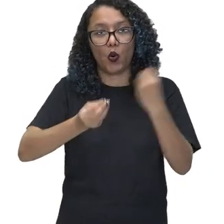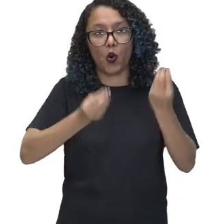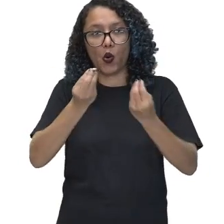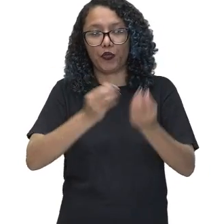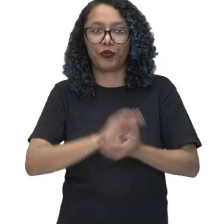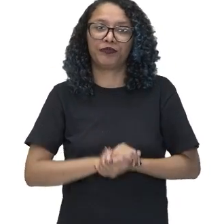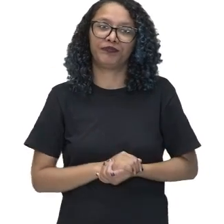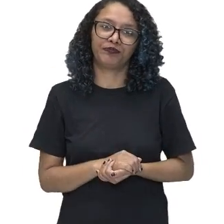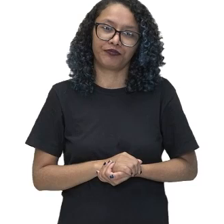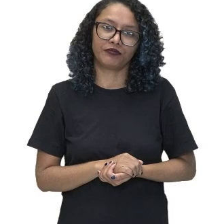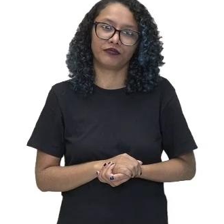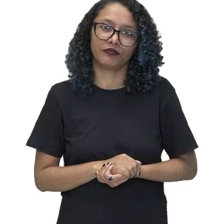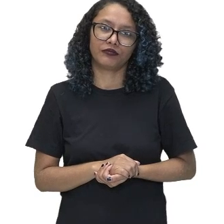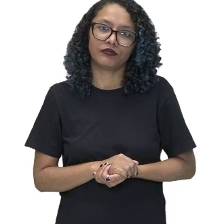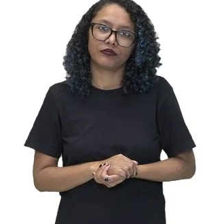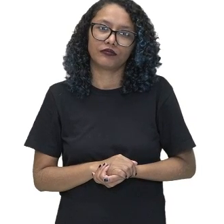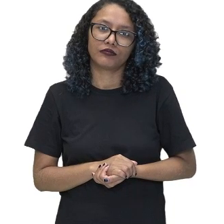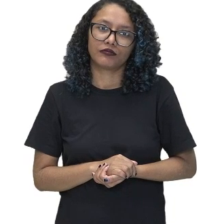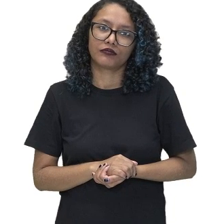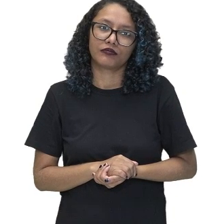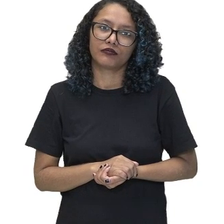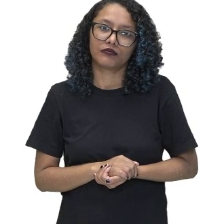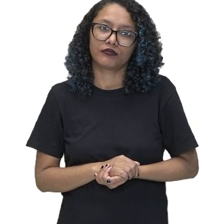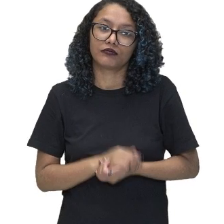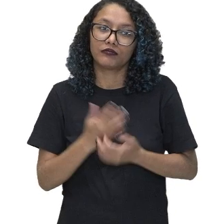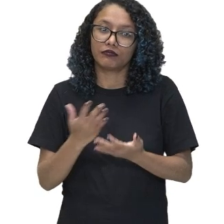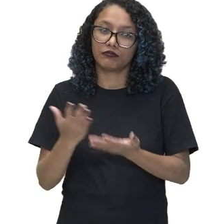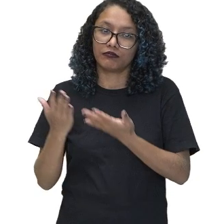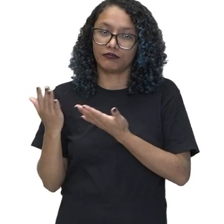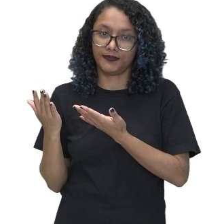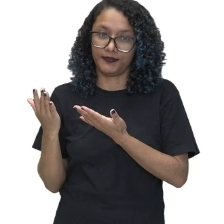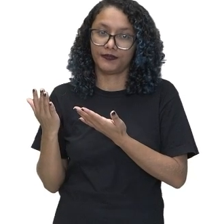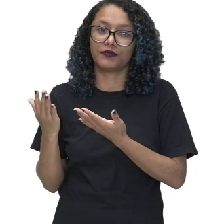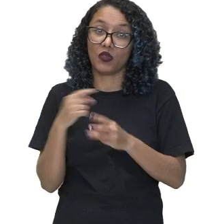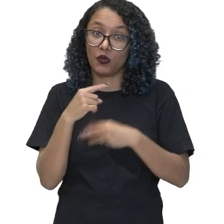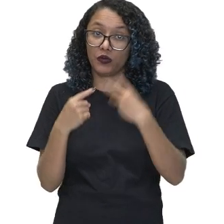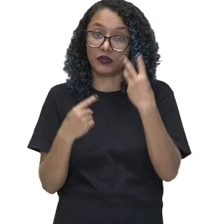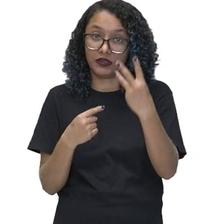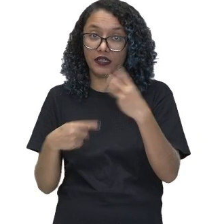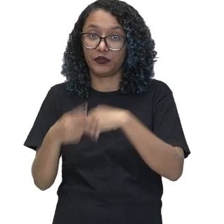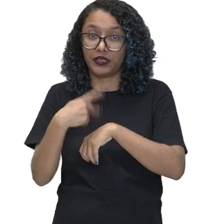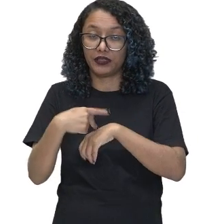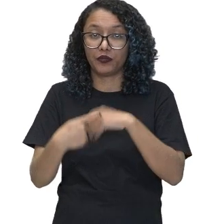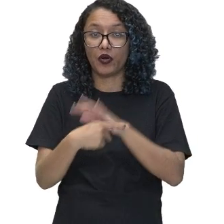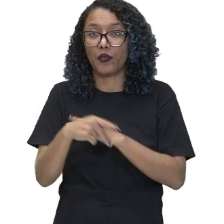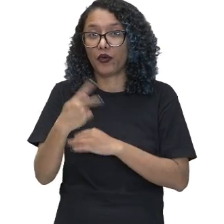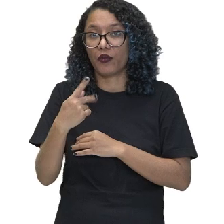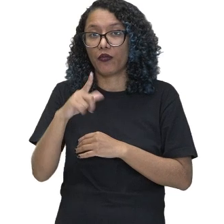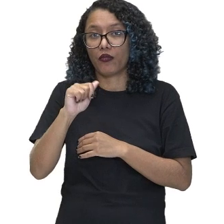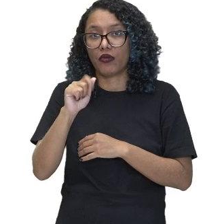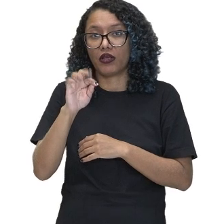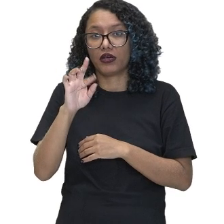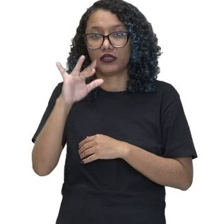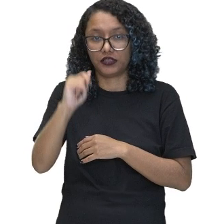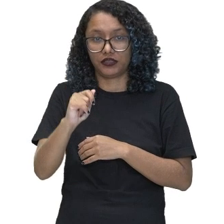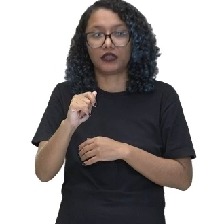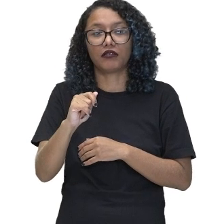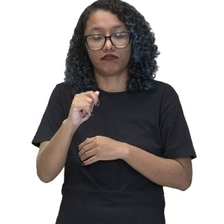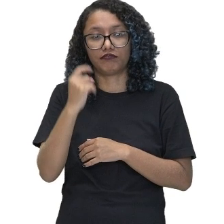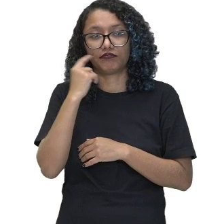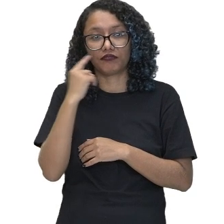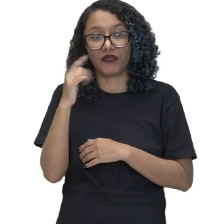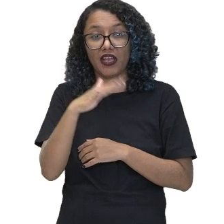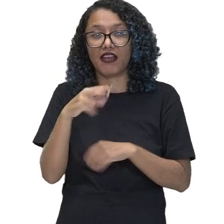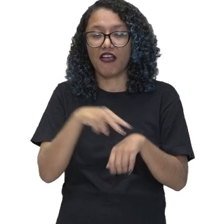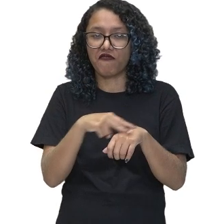aqui, ó, nessa região, a gente tem Paraguai, Uruguai e Argentina, e em verde vocês conseguem observar aí grande parte da bacia hidrográfica do Rio da